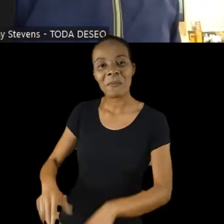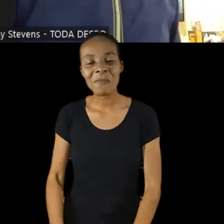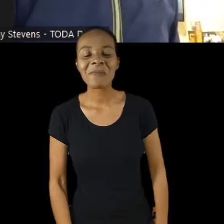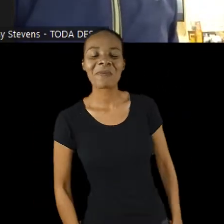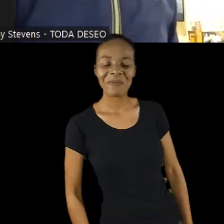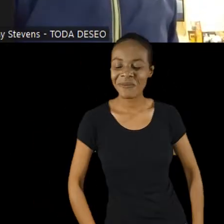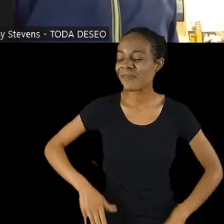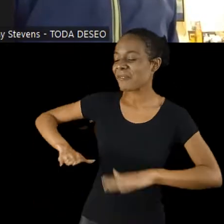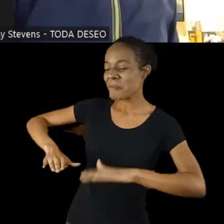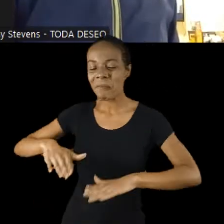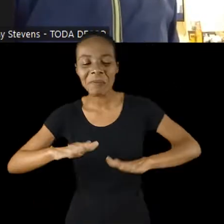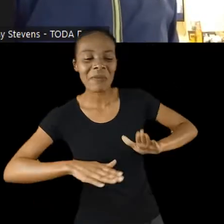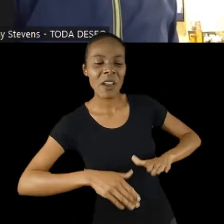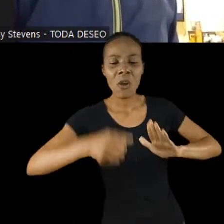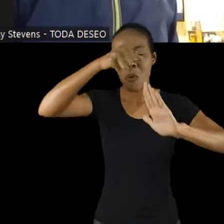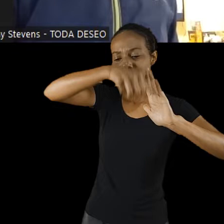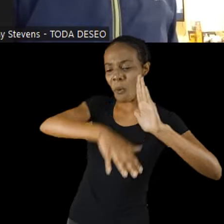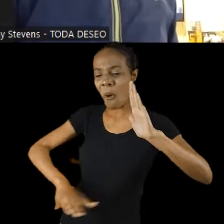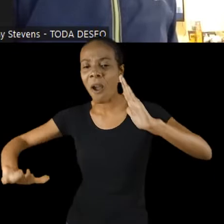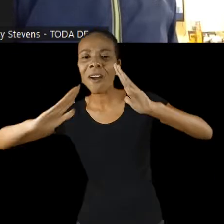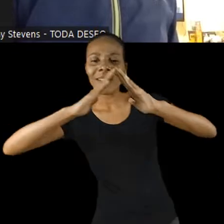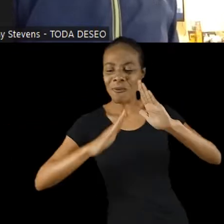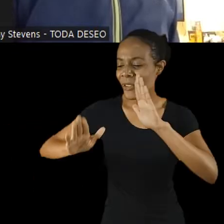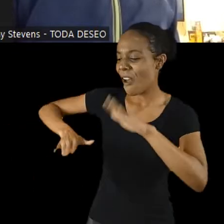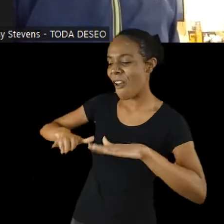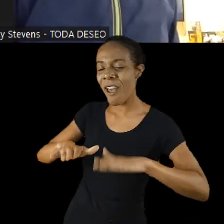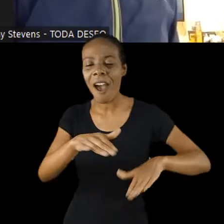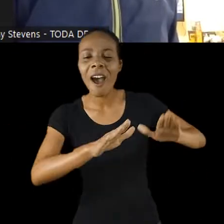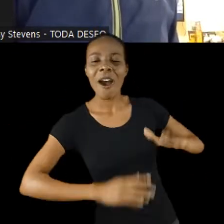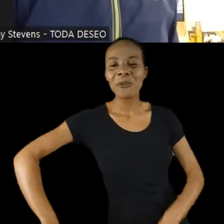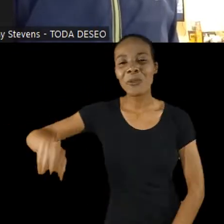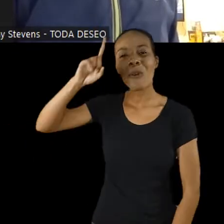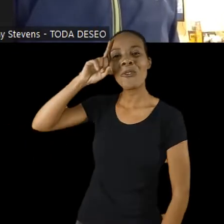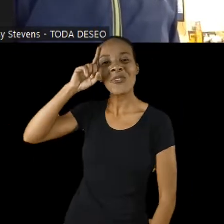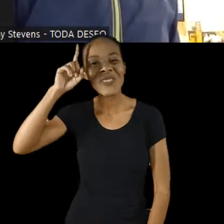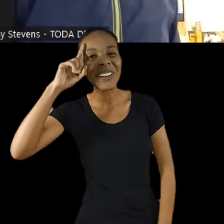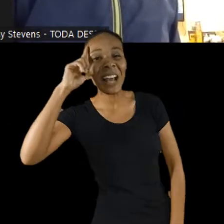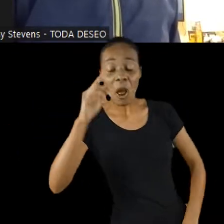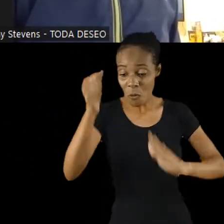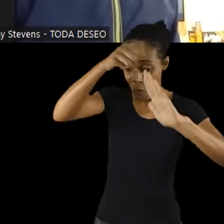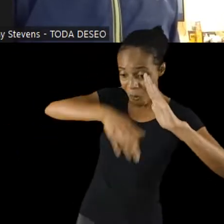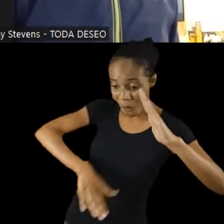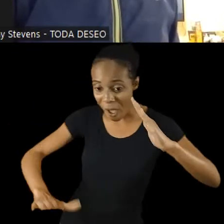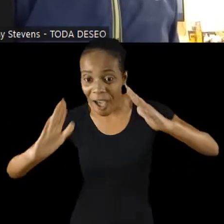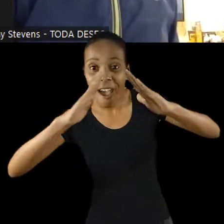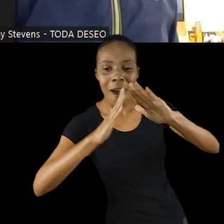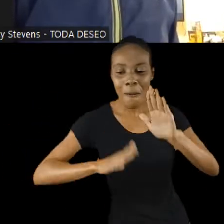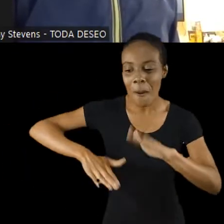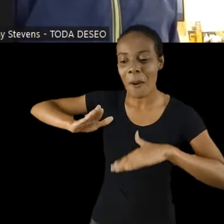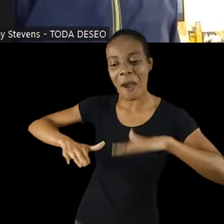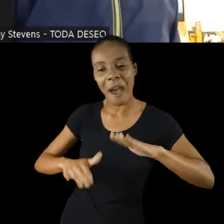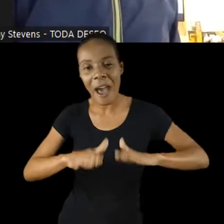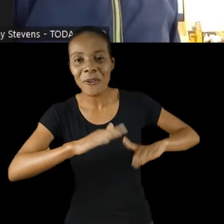tambor. Toca tambor no terreiro. Toca tambor todo dia. Toca tambor no